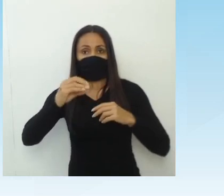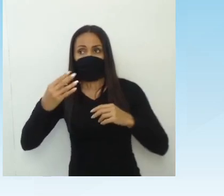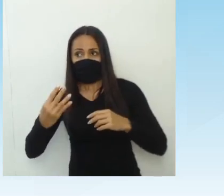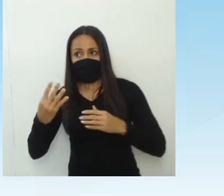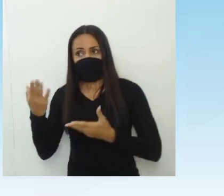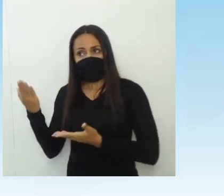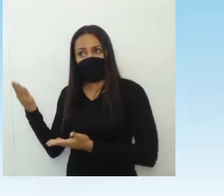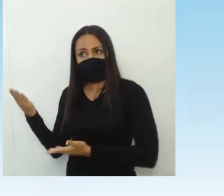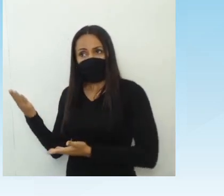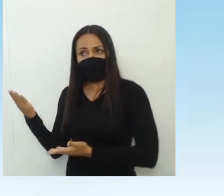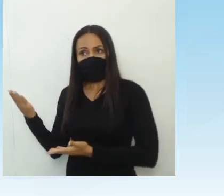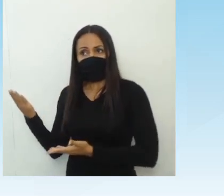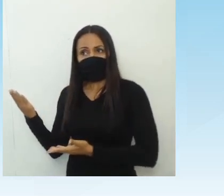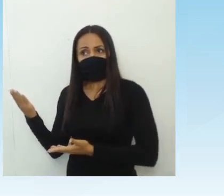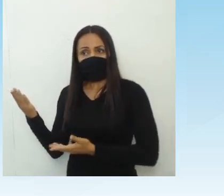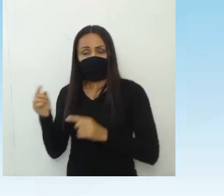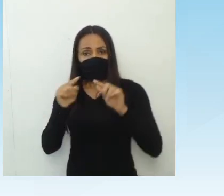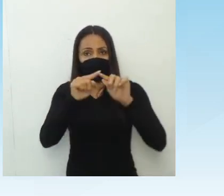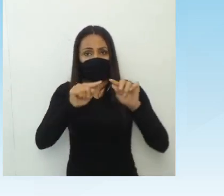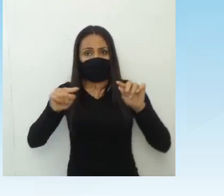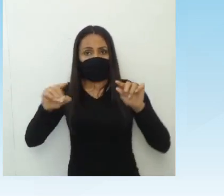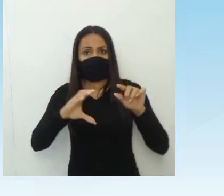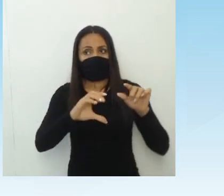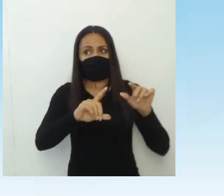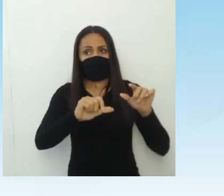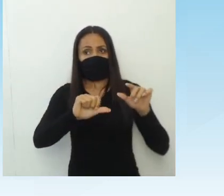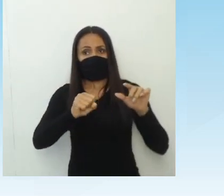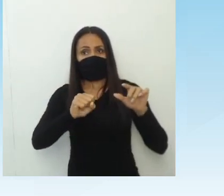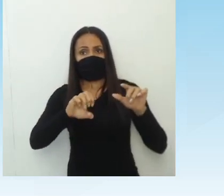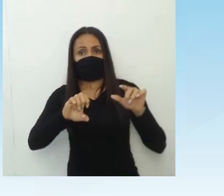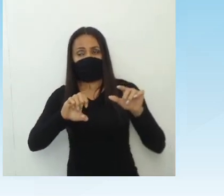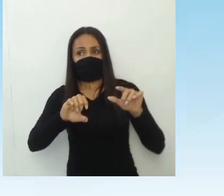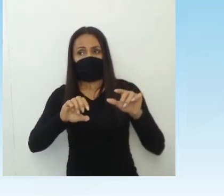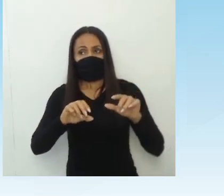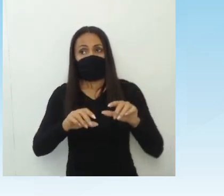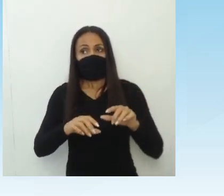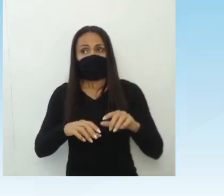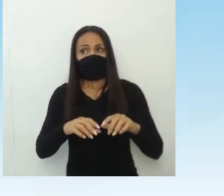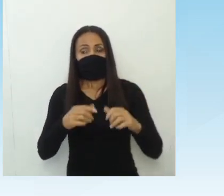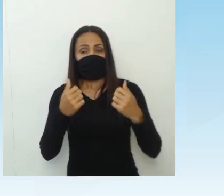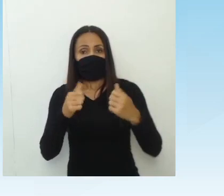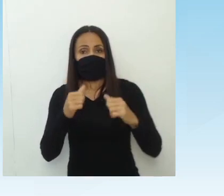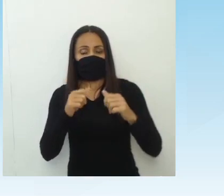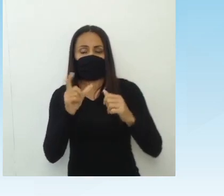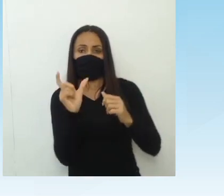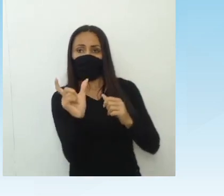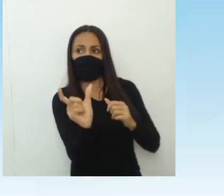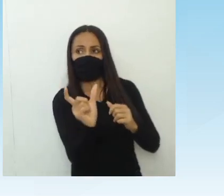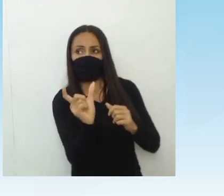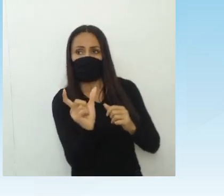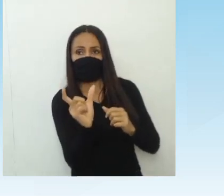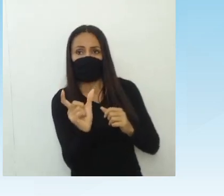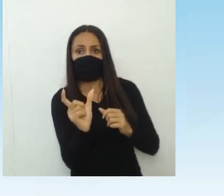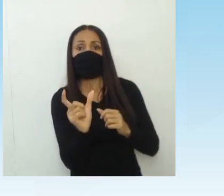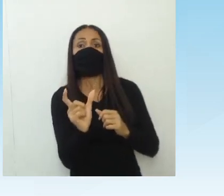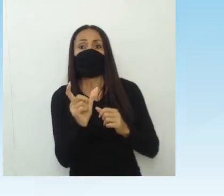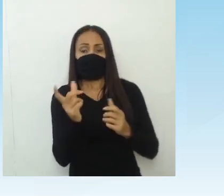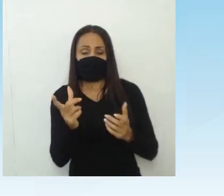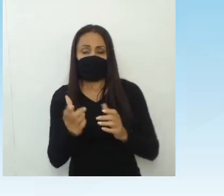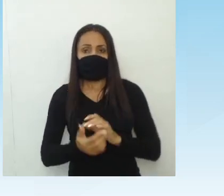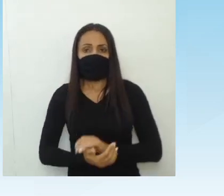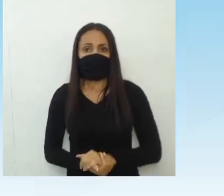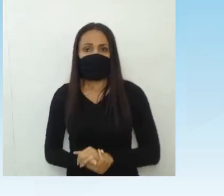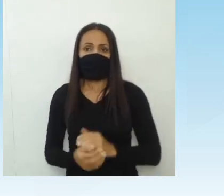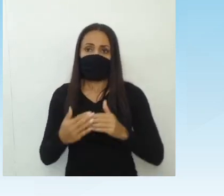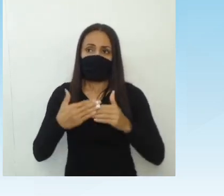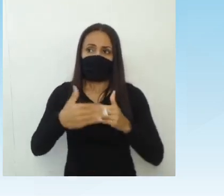ele forma uma classe. A próxima classe tem que ser nas unidades de milhar, dezenas de milhar, centenas de milhar, e assim